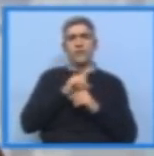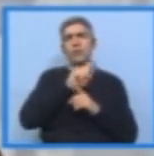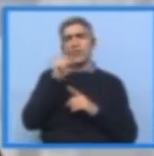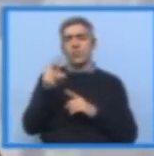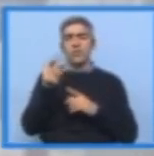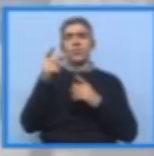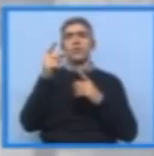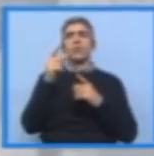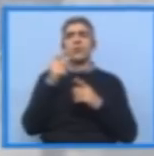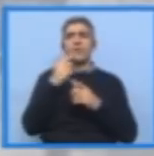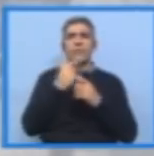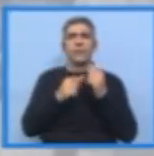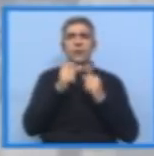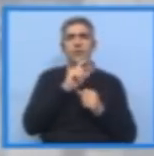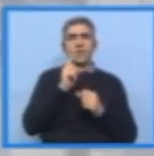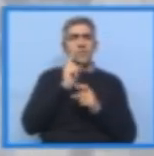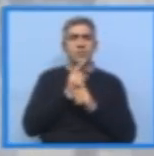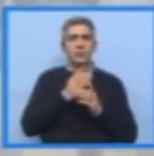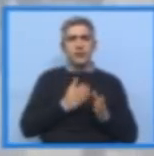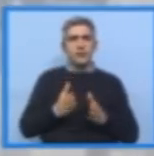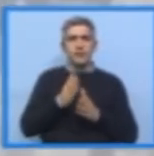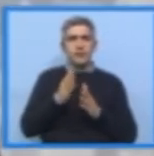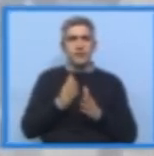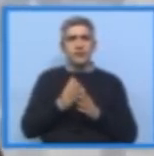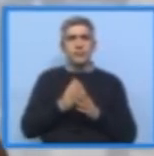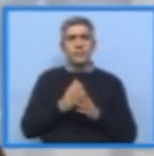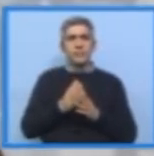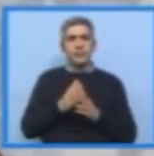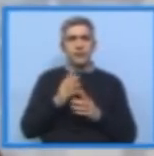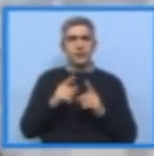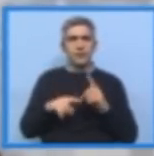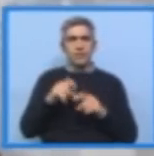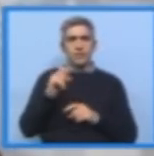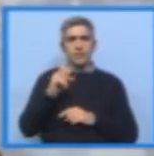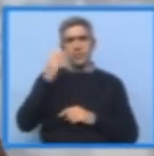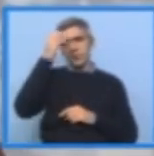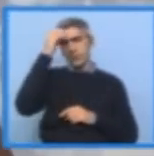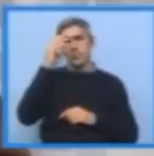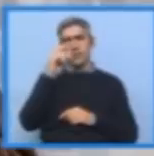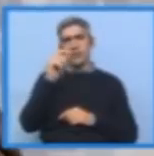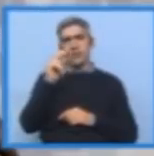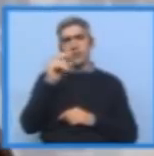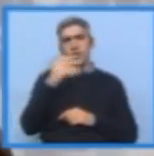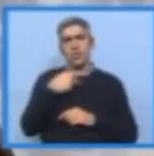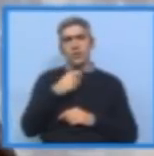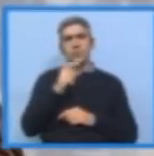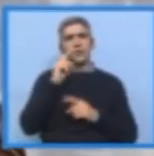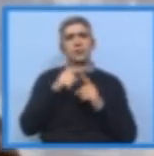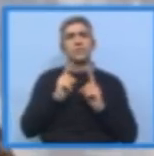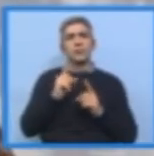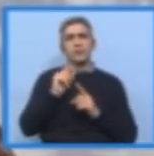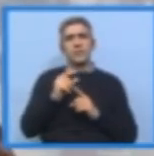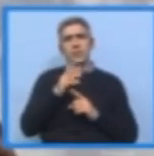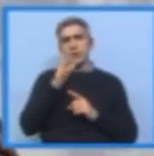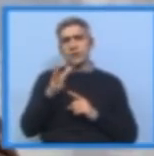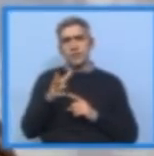encontraram, já não voltaram pelo mesmo caminho para fugir ao rei Herodes. Certo, mas simbolicamente é para quê? É também